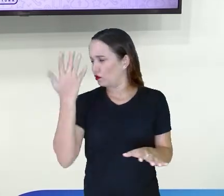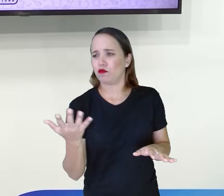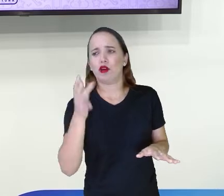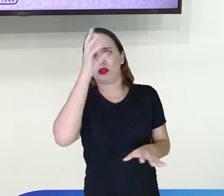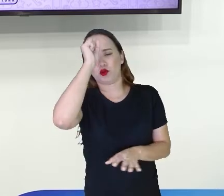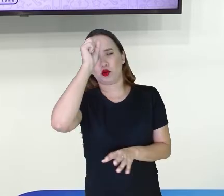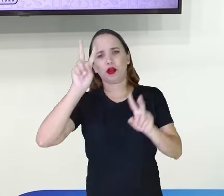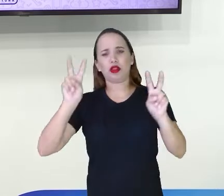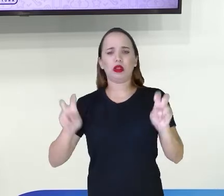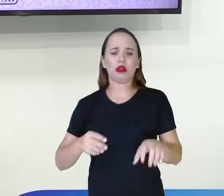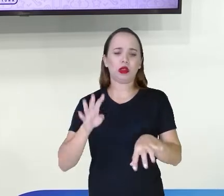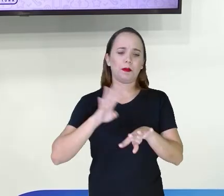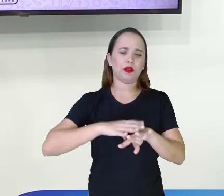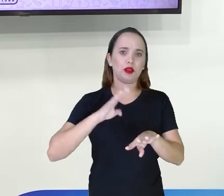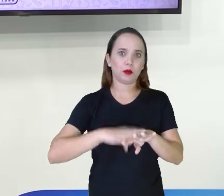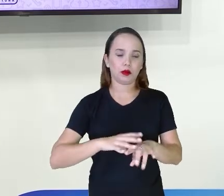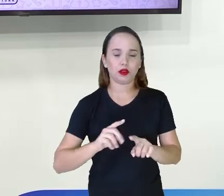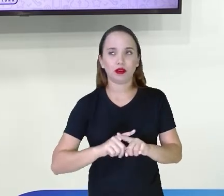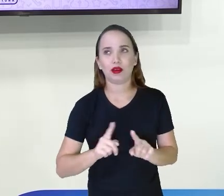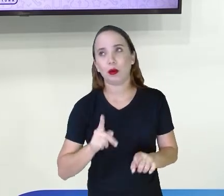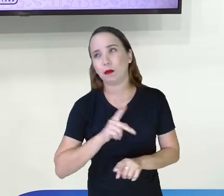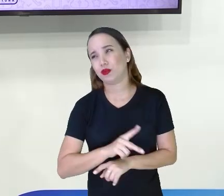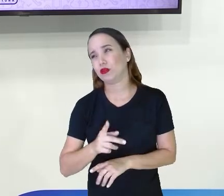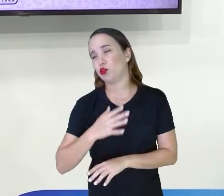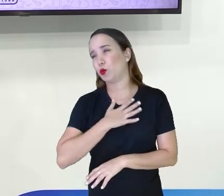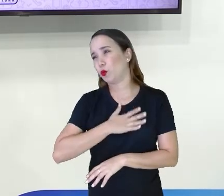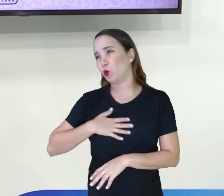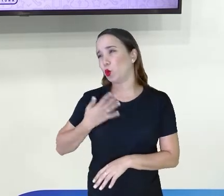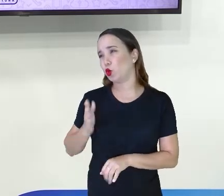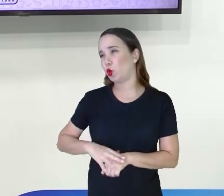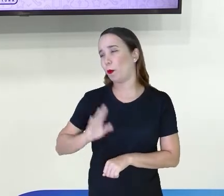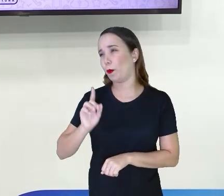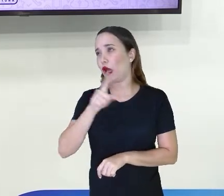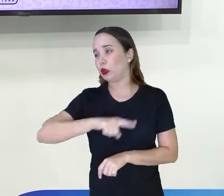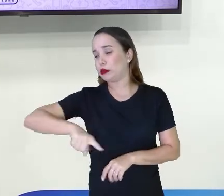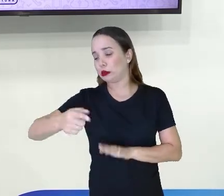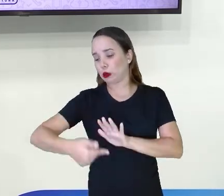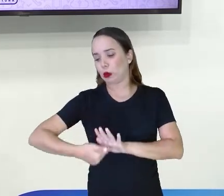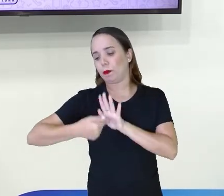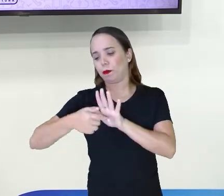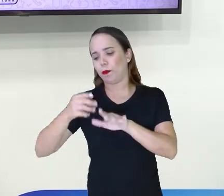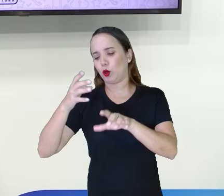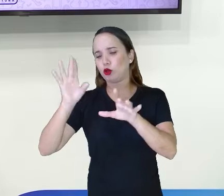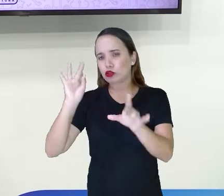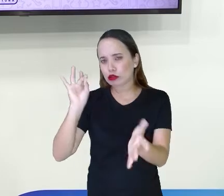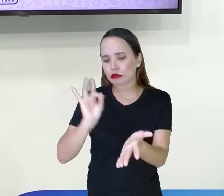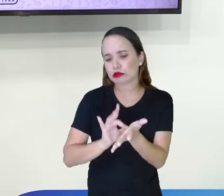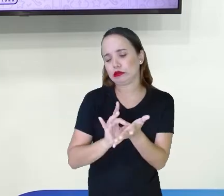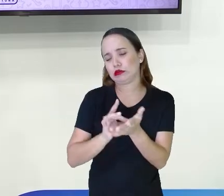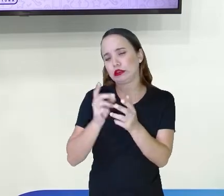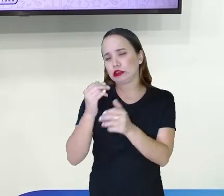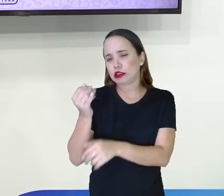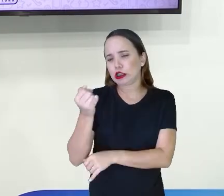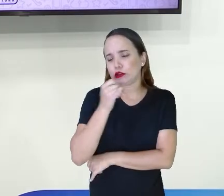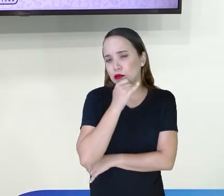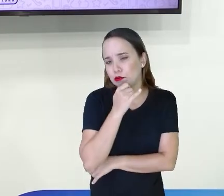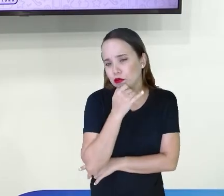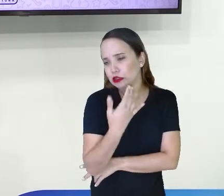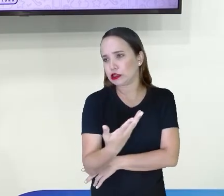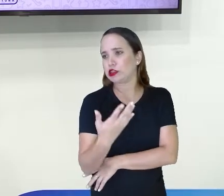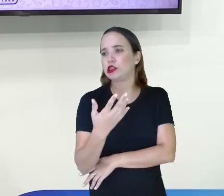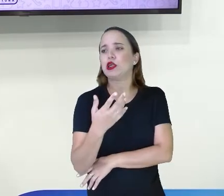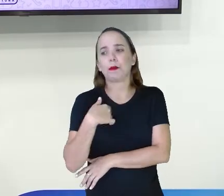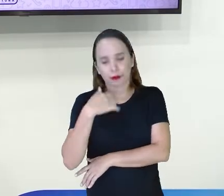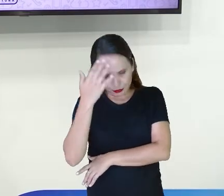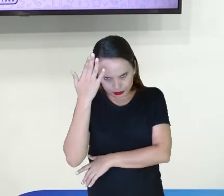Ah, professora, mas eu gosto quando a senhora traz o exemplo prático aqui, que a senhora traz aquela jujubinha, que a senhora traz. Eu